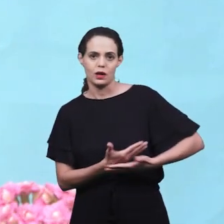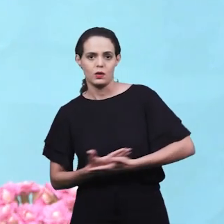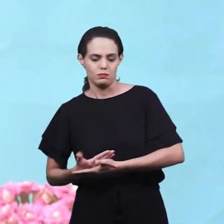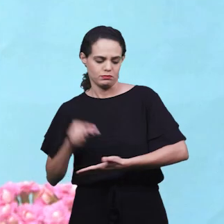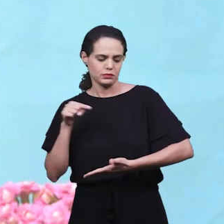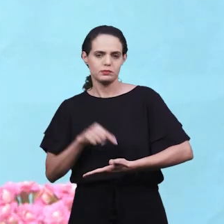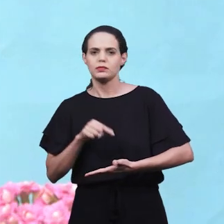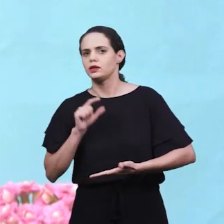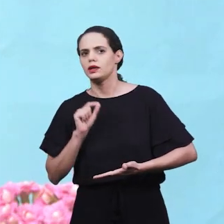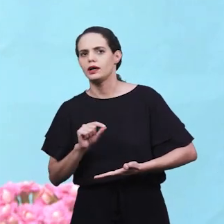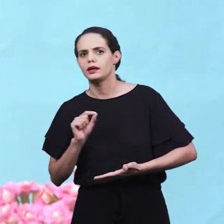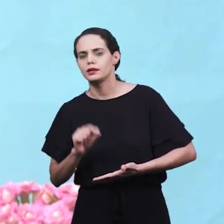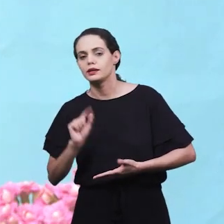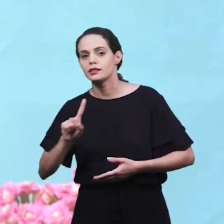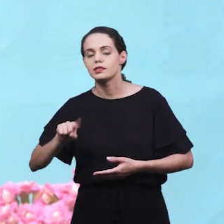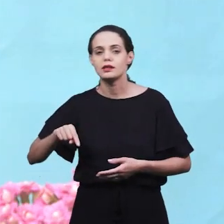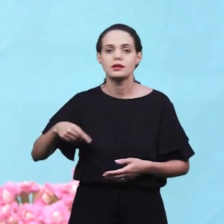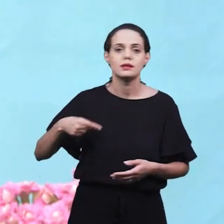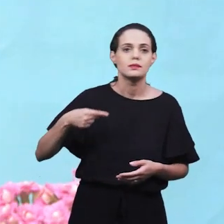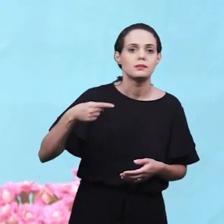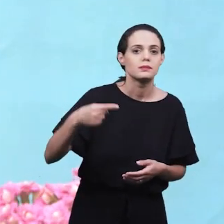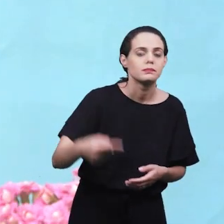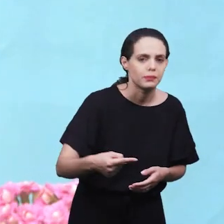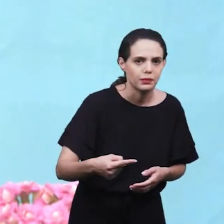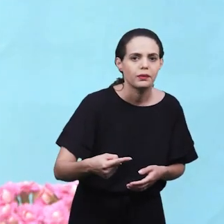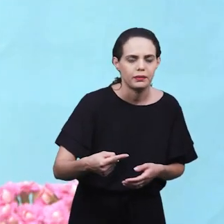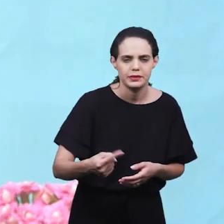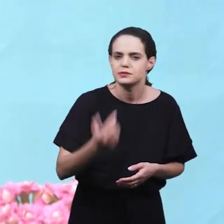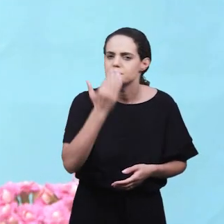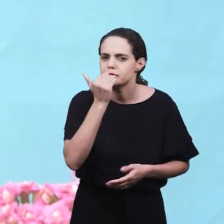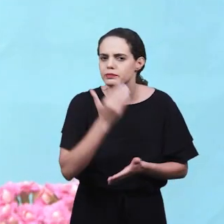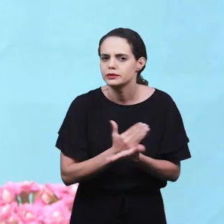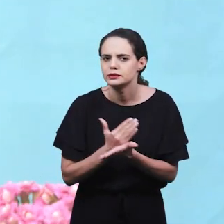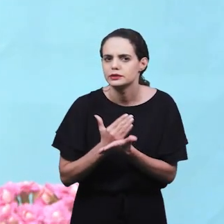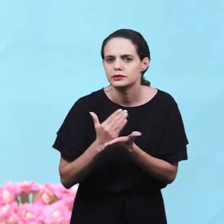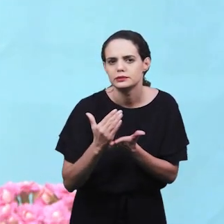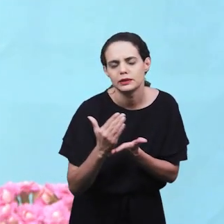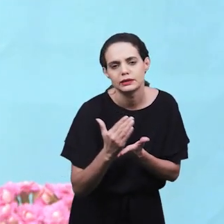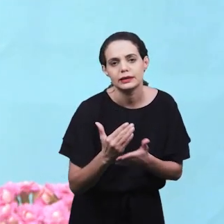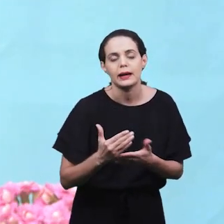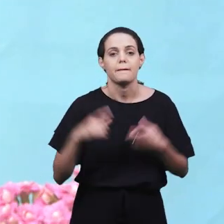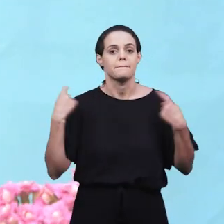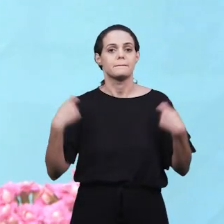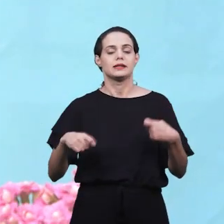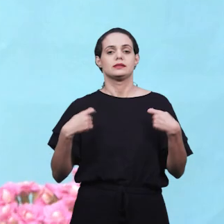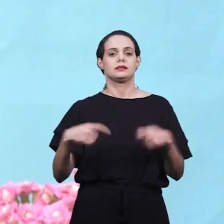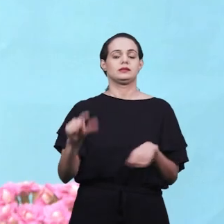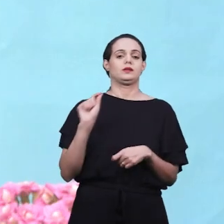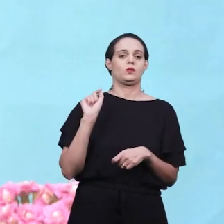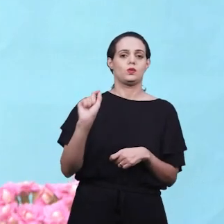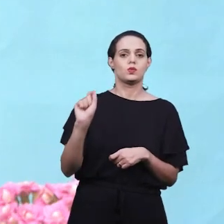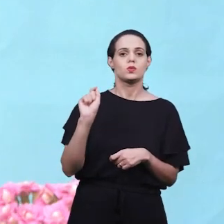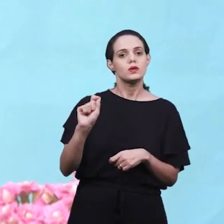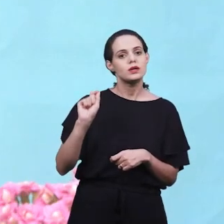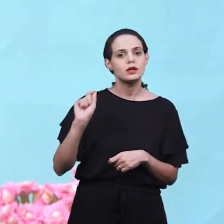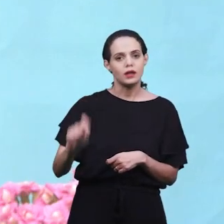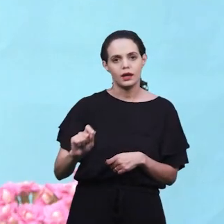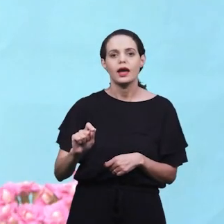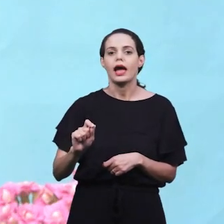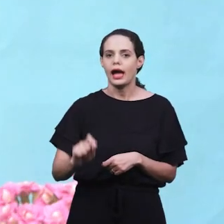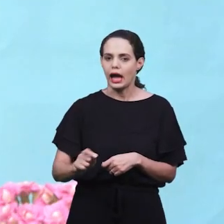adquirir após da introdução alimentar, é necessário seguir com algum processo